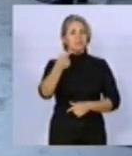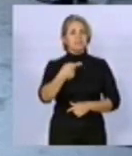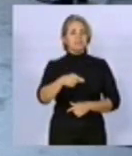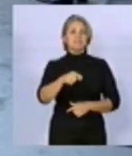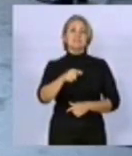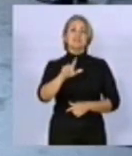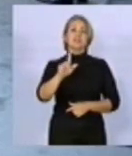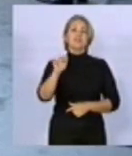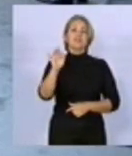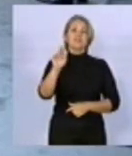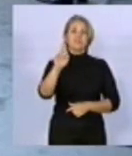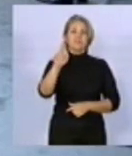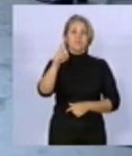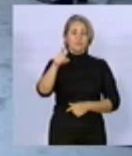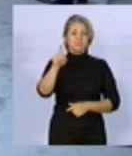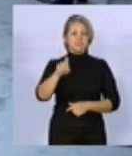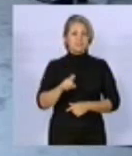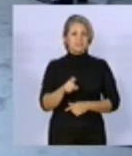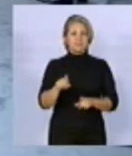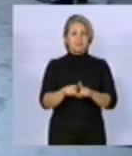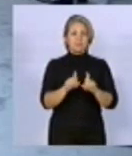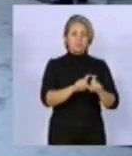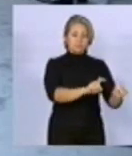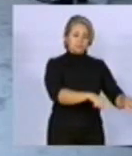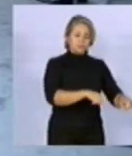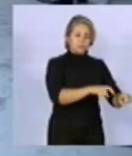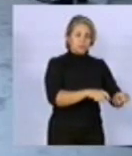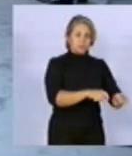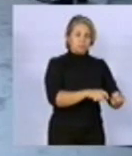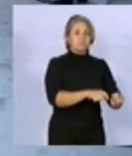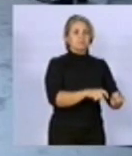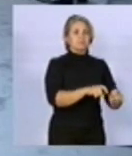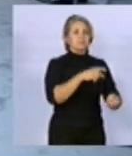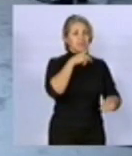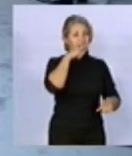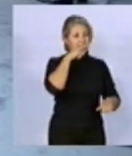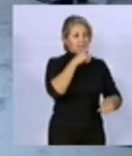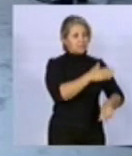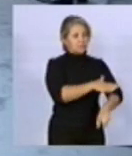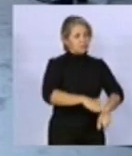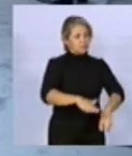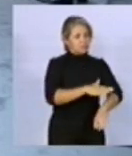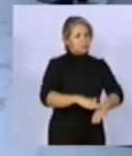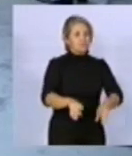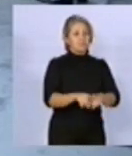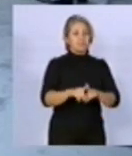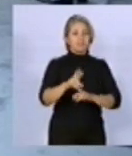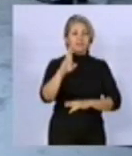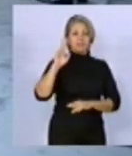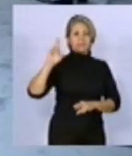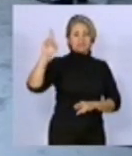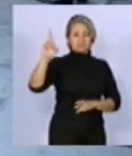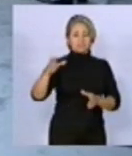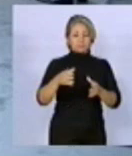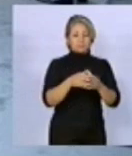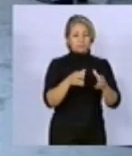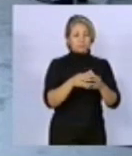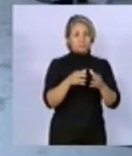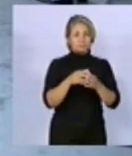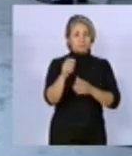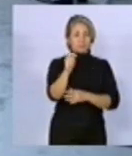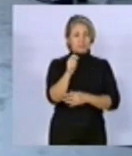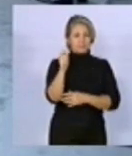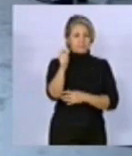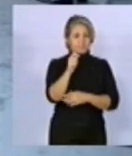produtor rural sou produtor de cana de açúcar representa a confederação nacional de agricultura cna também a